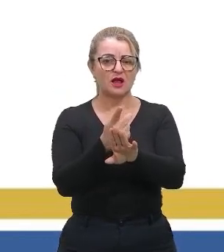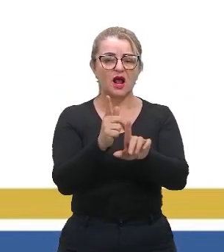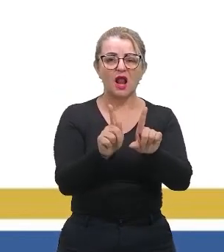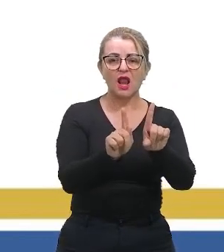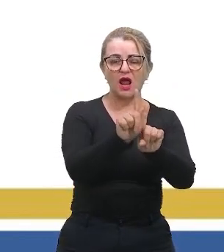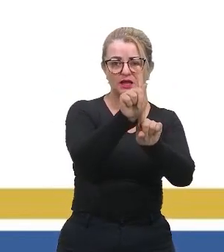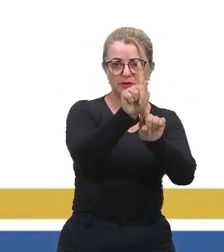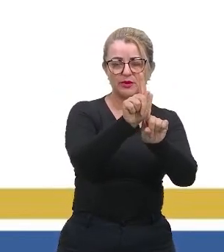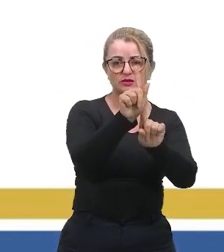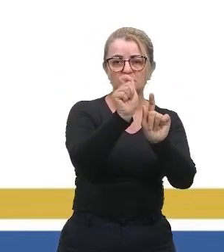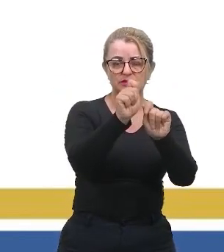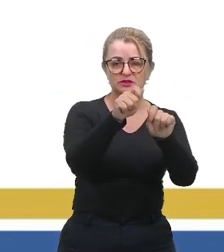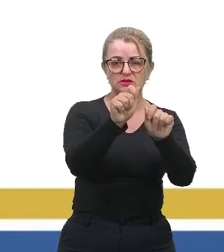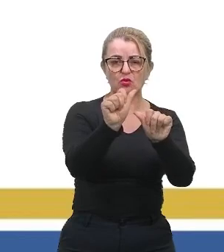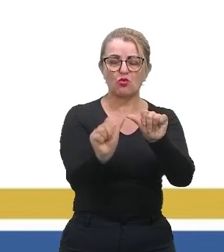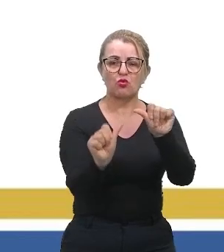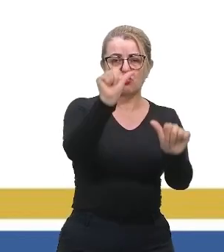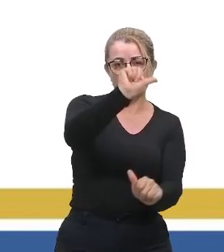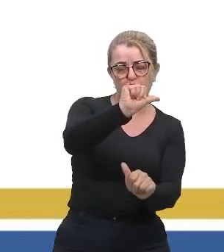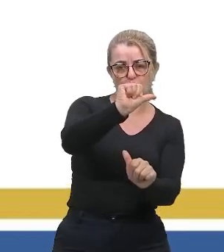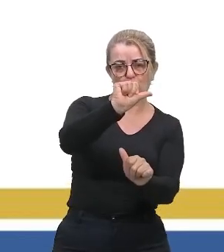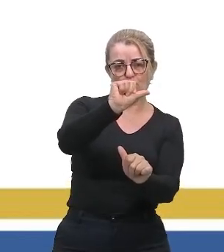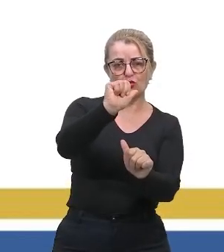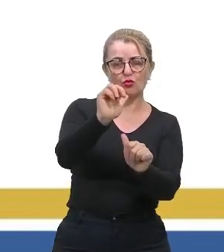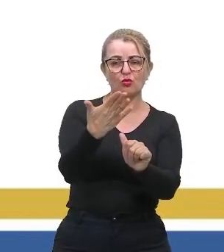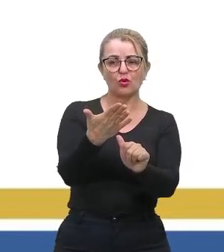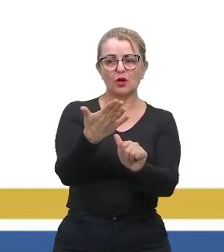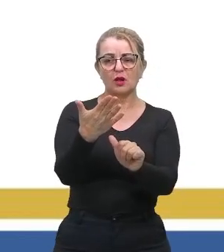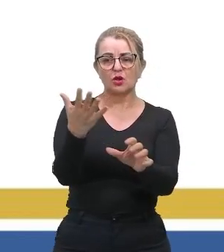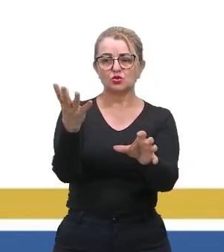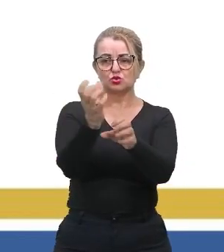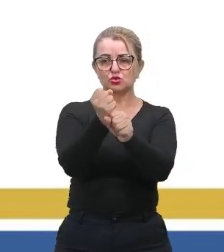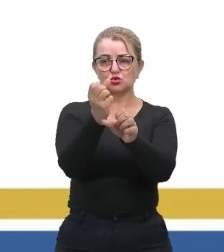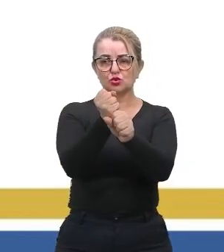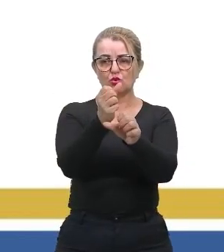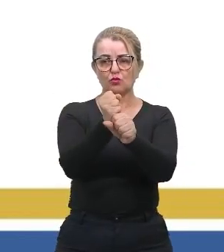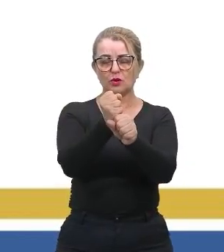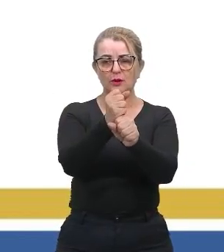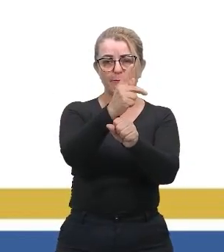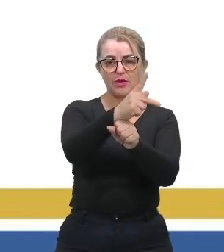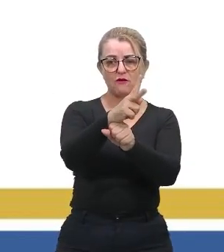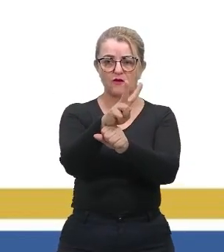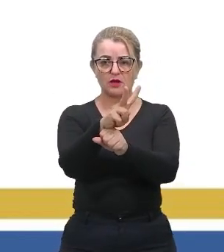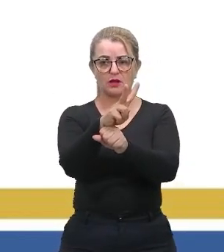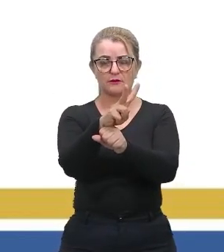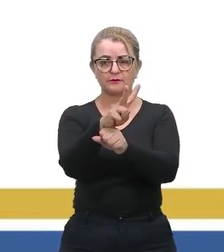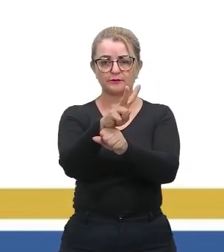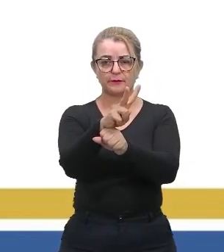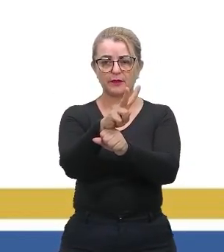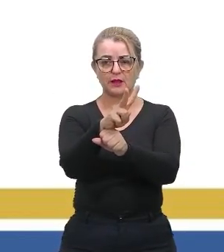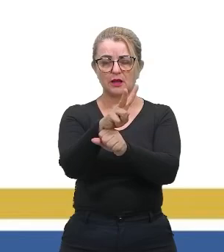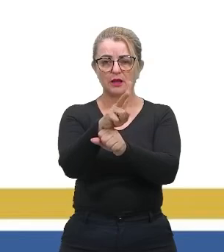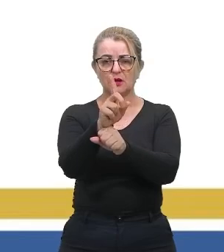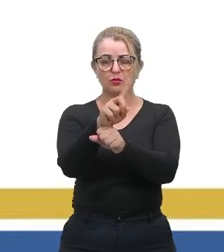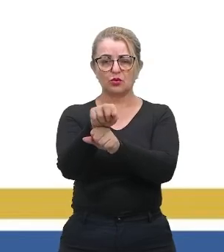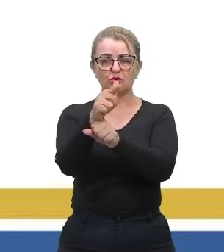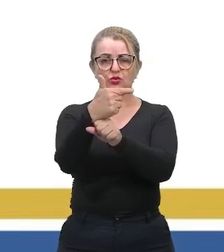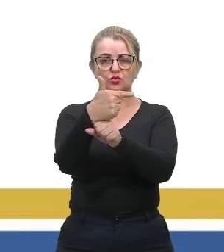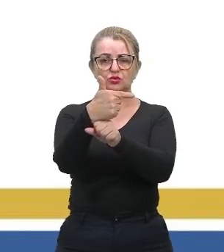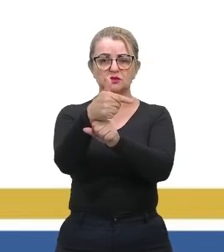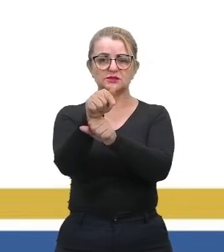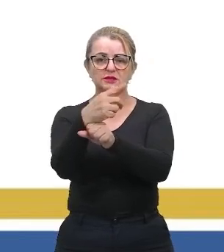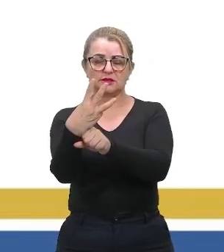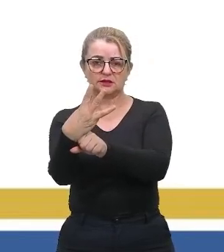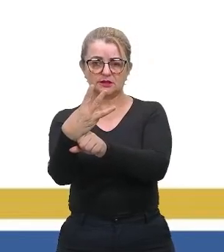Kelvin. Como é que converte graus Celsius para Kelvin? Soma a temperatura que está em graus Celsius com